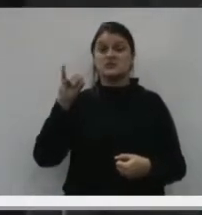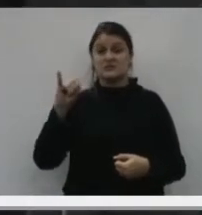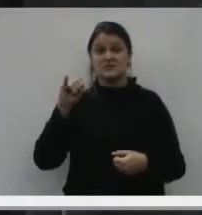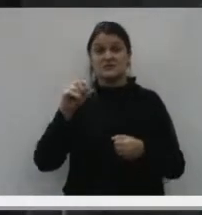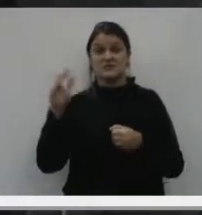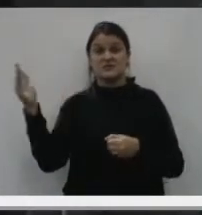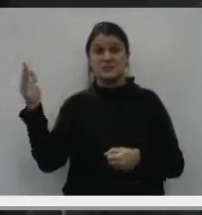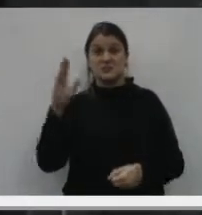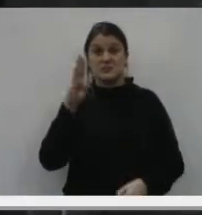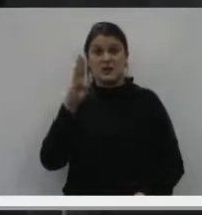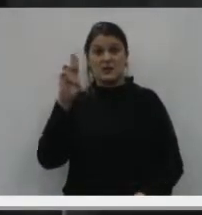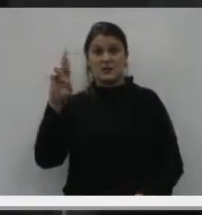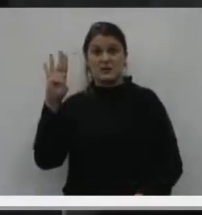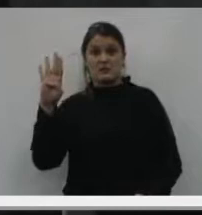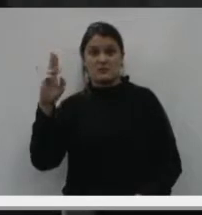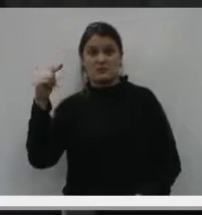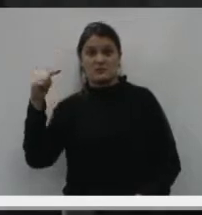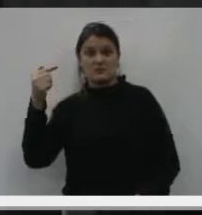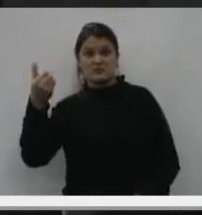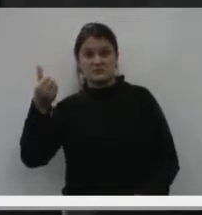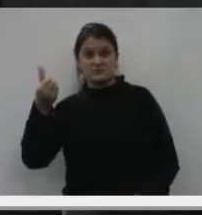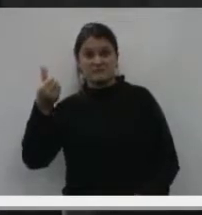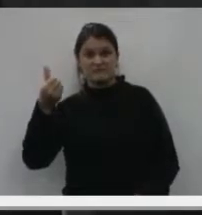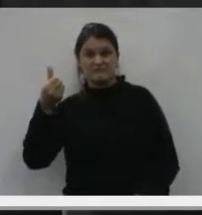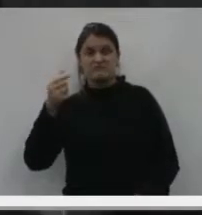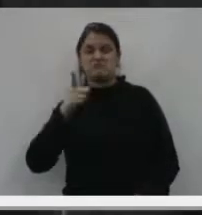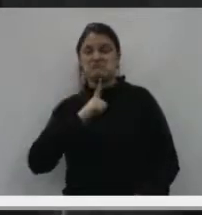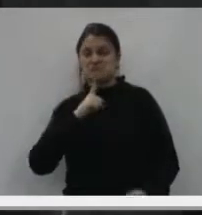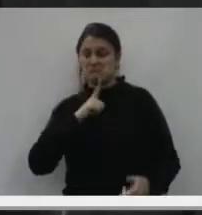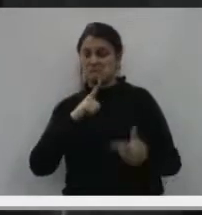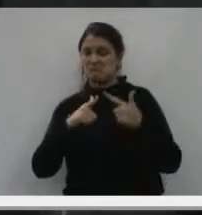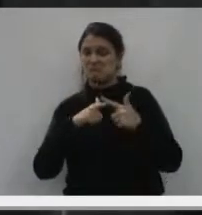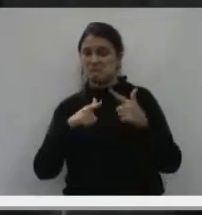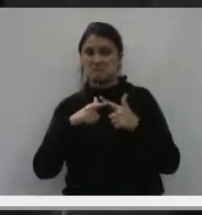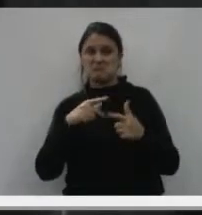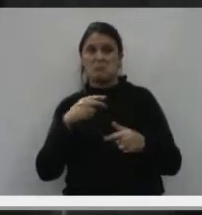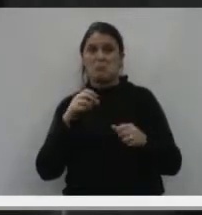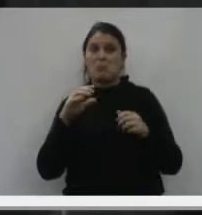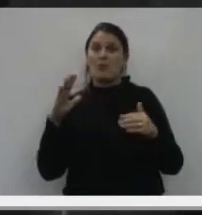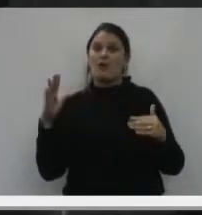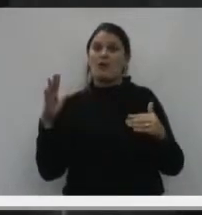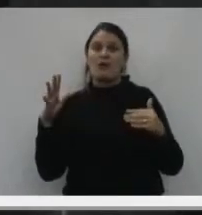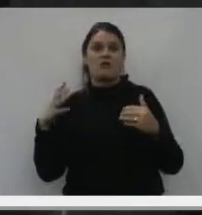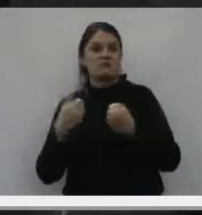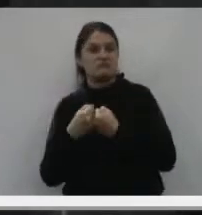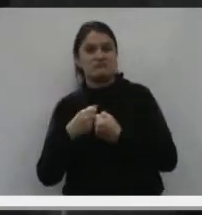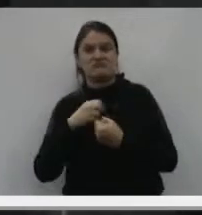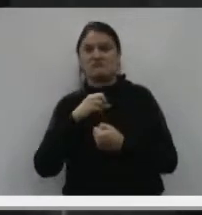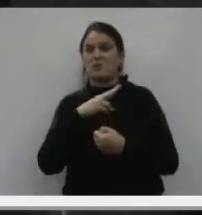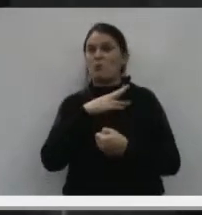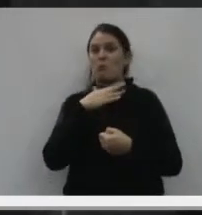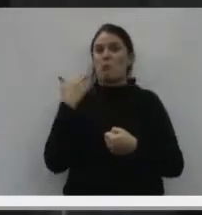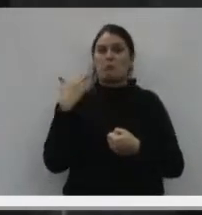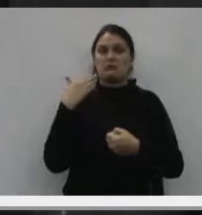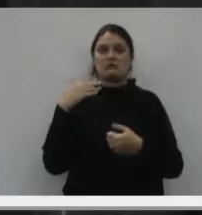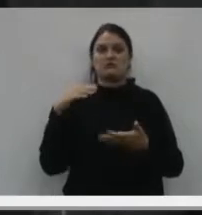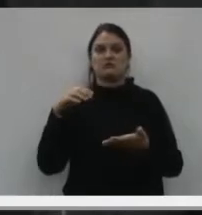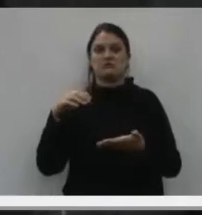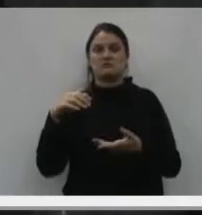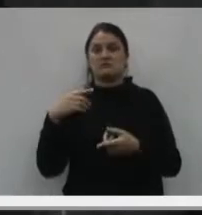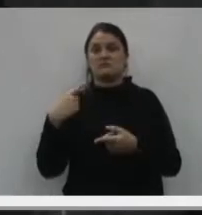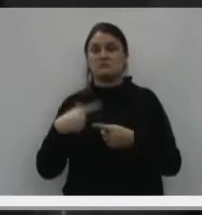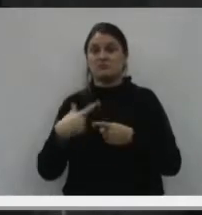Porque se eles vierem pela BR-476, eles vão correr o risco de não chegar ou morrer na estrada.